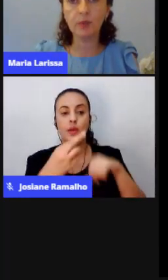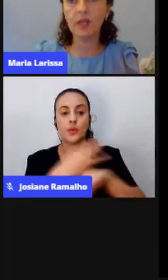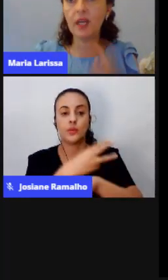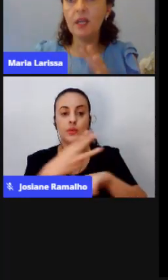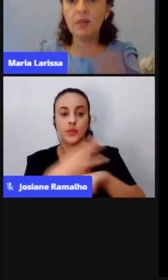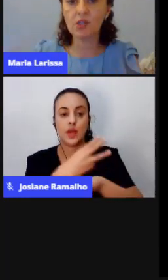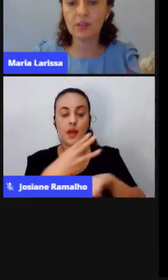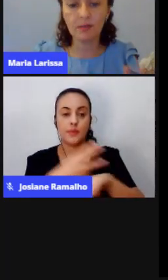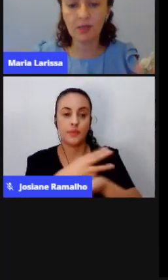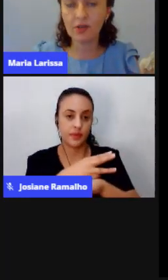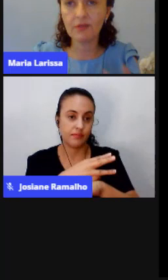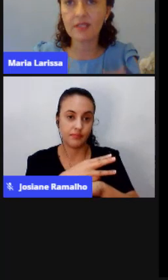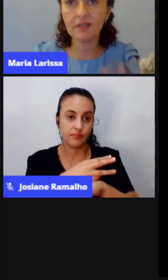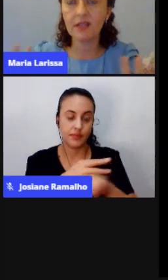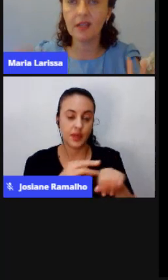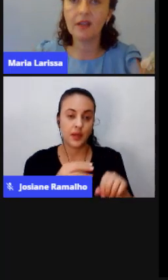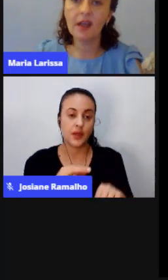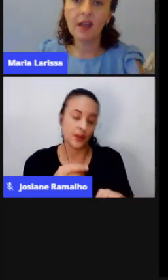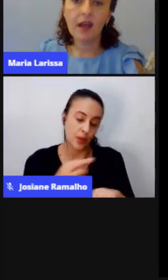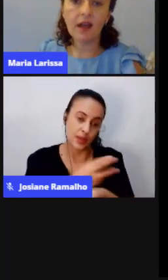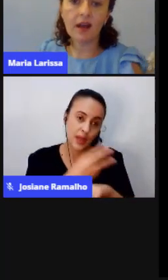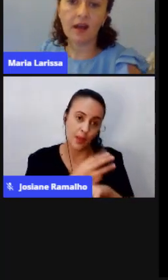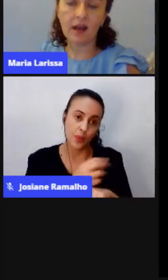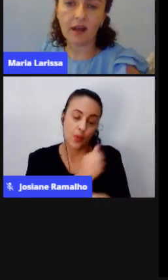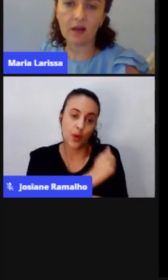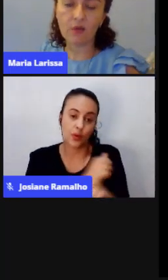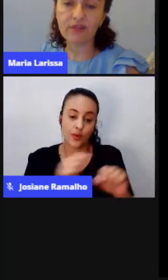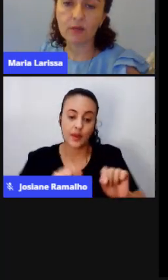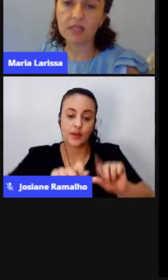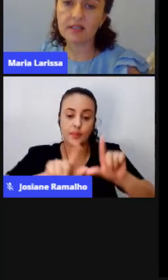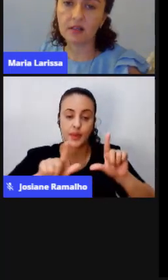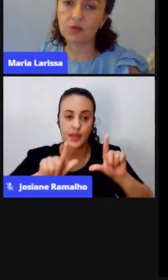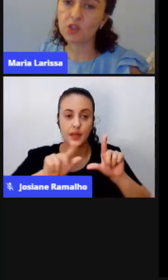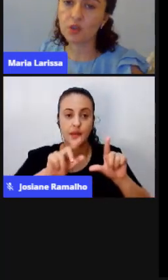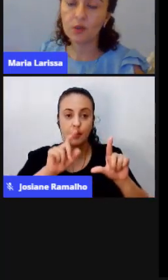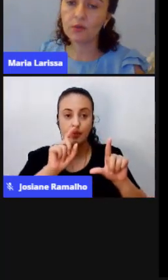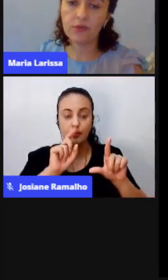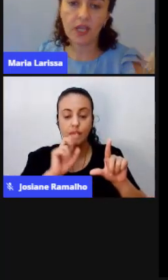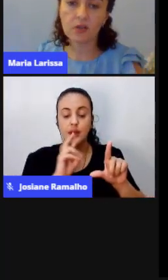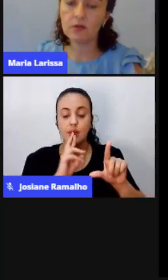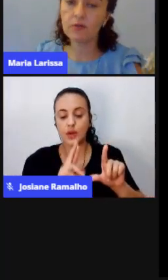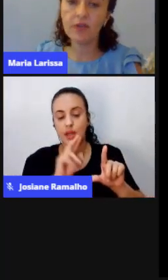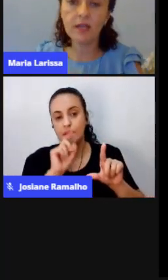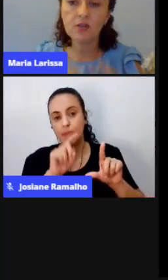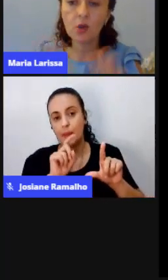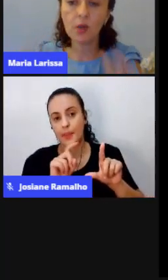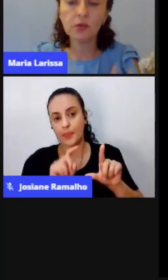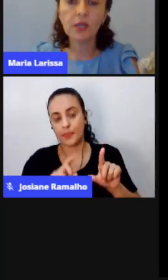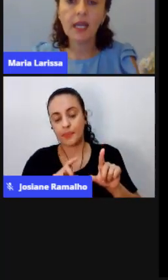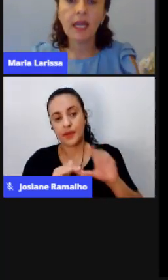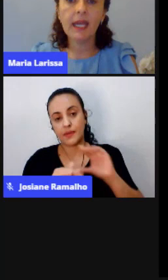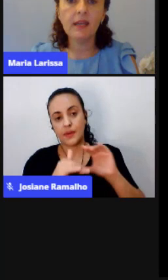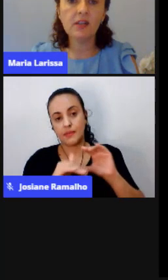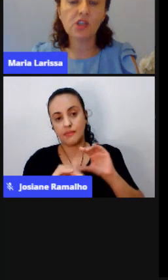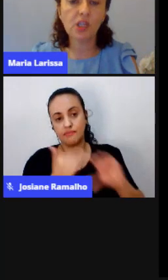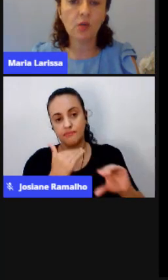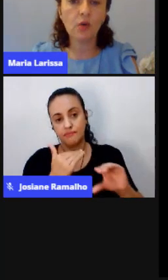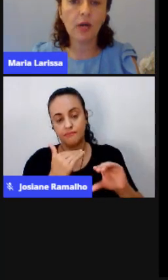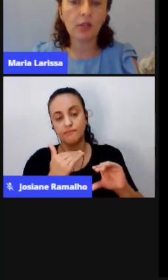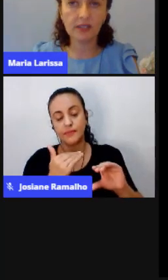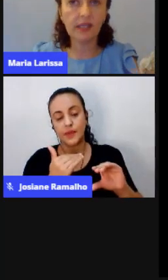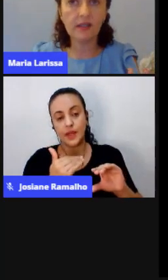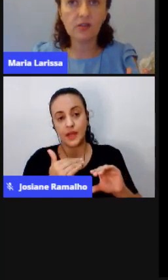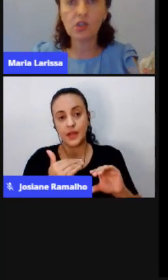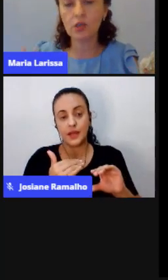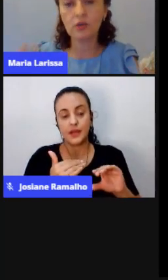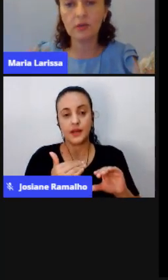WhatsApp, responder e imediatamente, né, você tem a confirmação de que o seu aluno fez ou não fez, de quanto ele